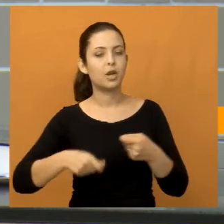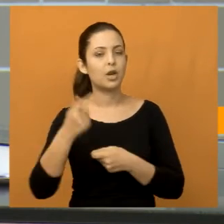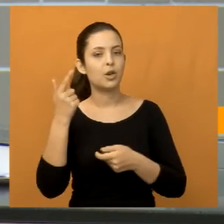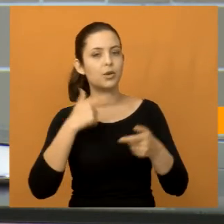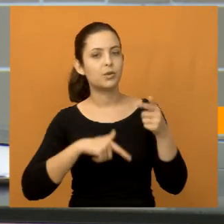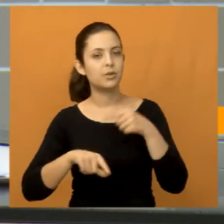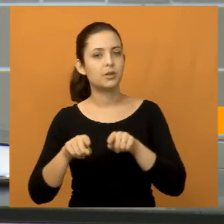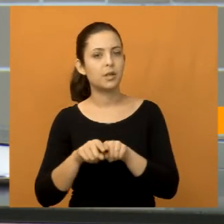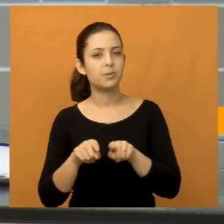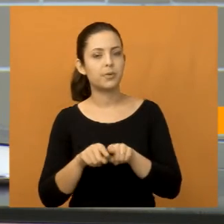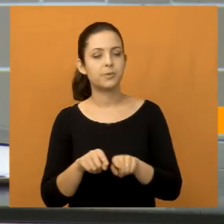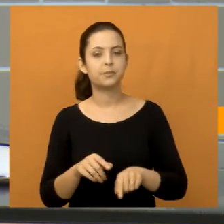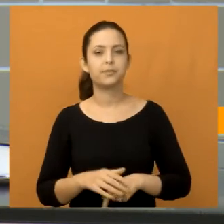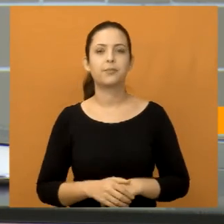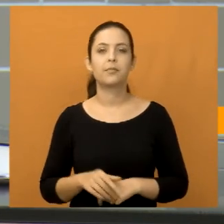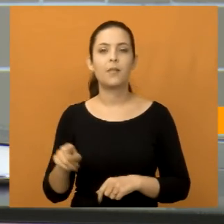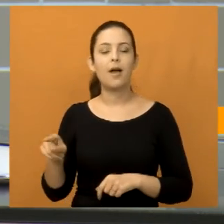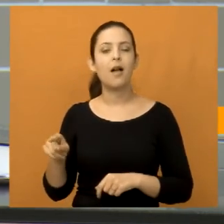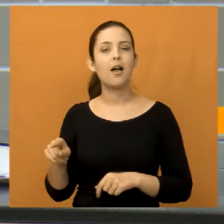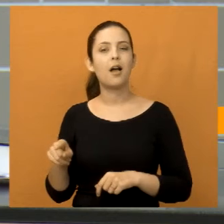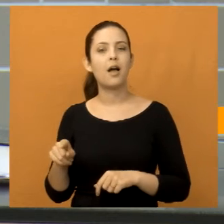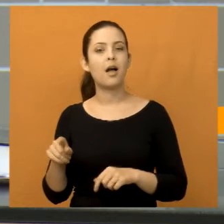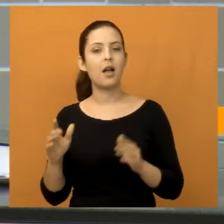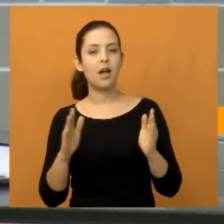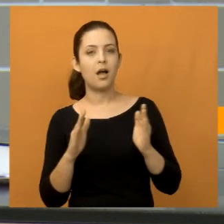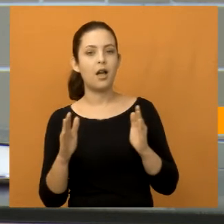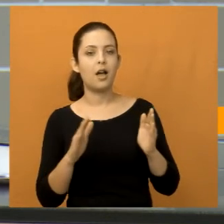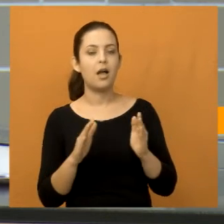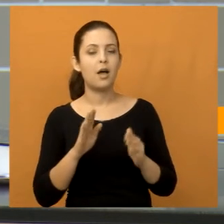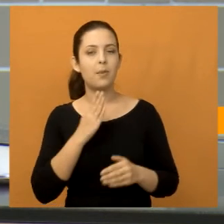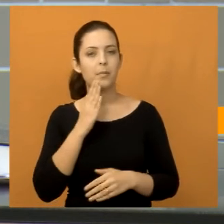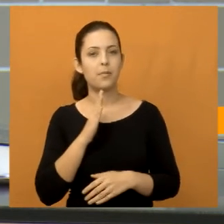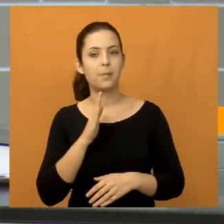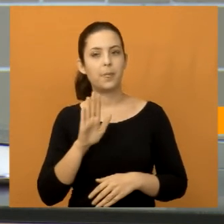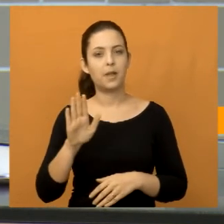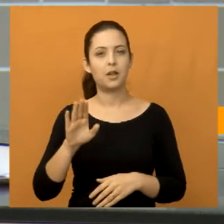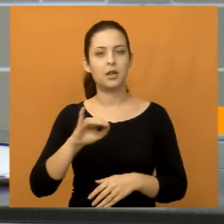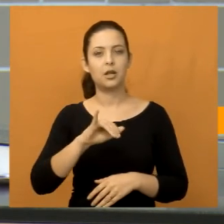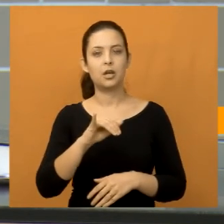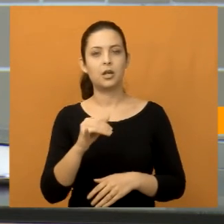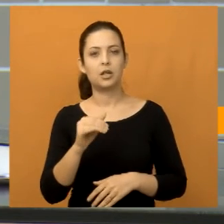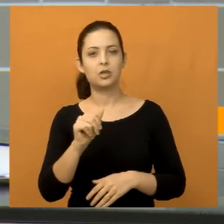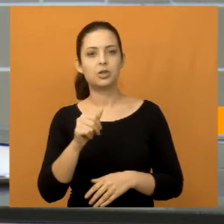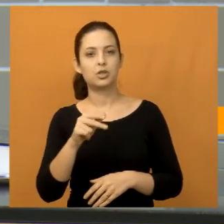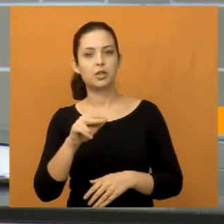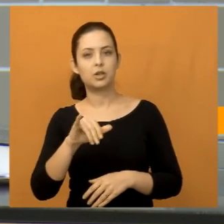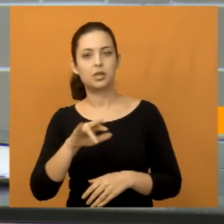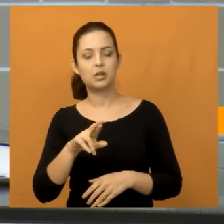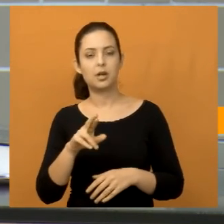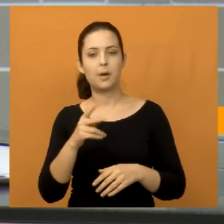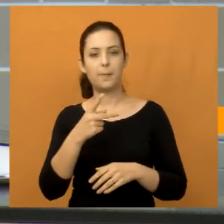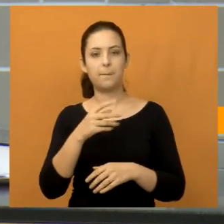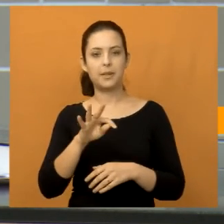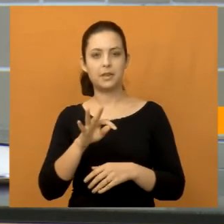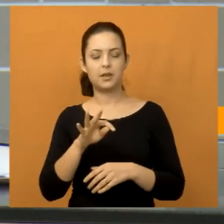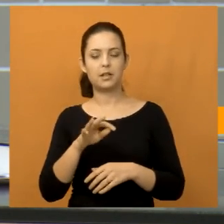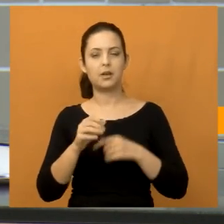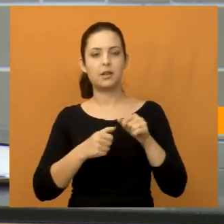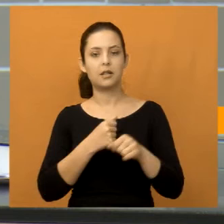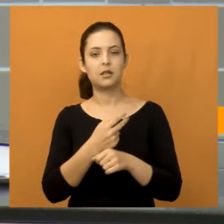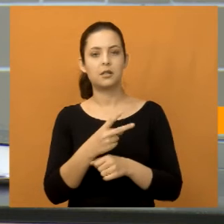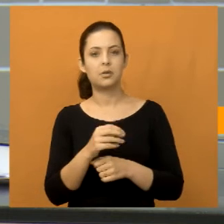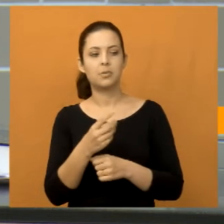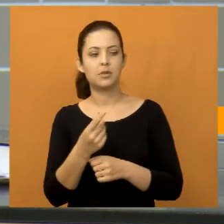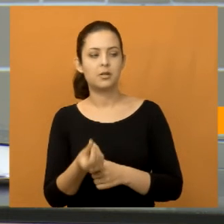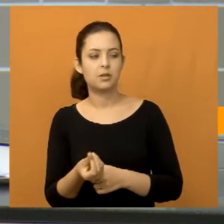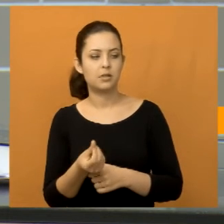ainda que trabalhou na campanha do candidato professor Jair, do PT, em 2016,